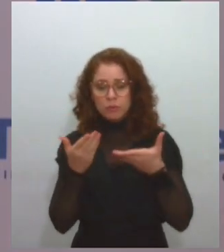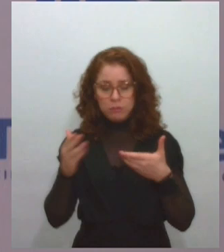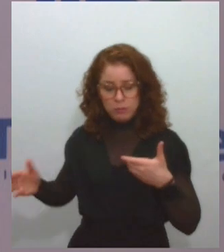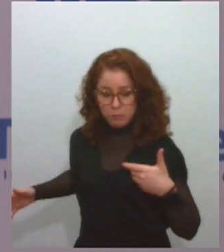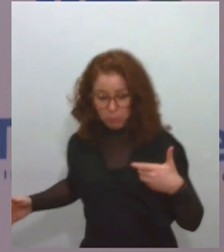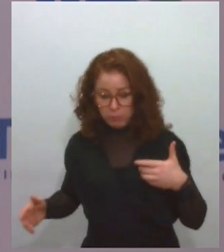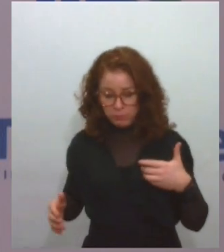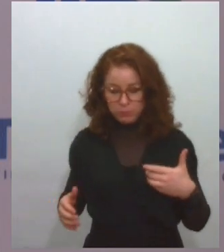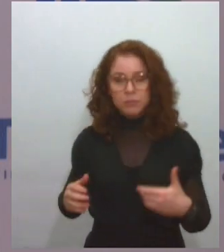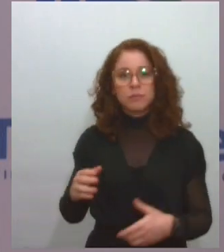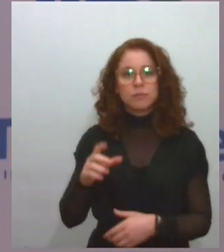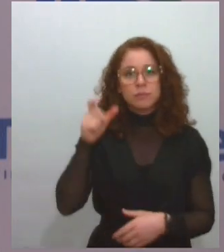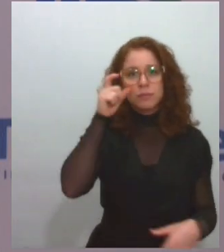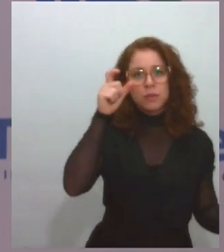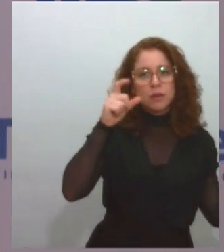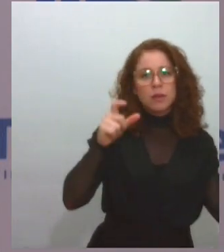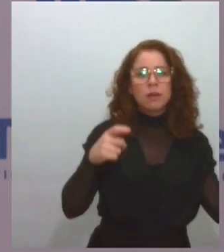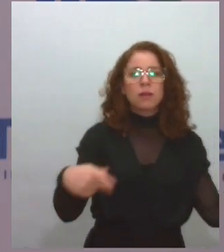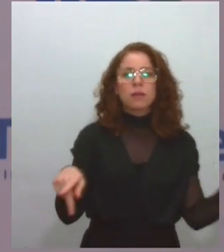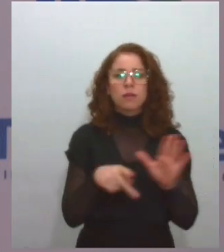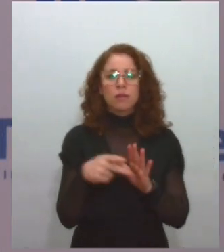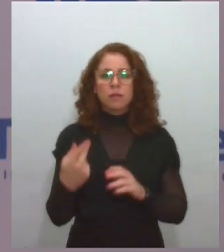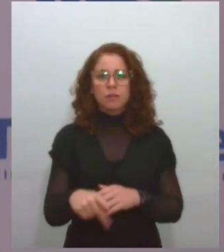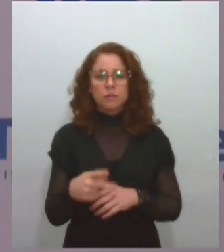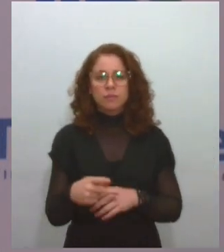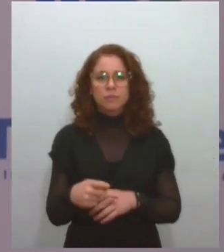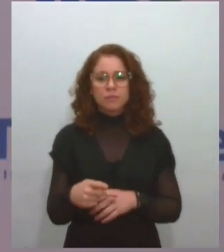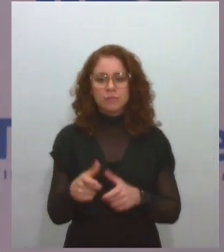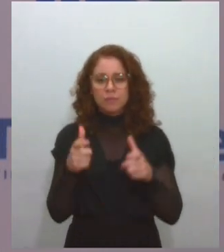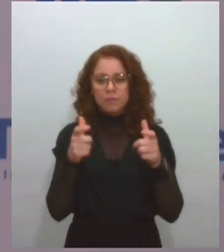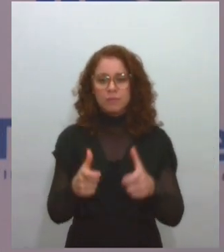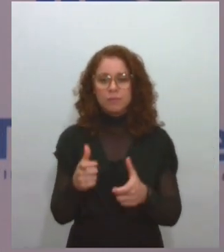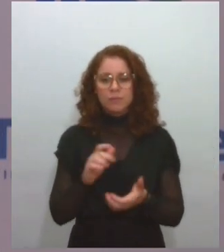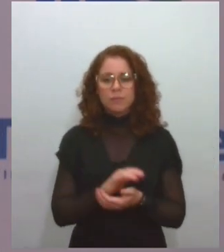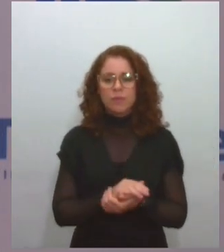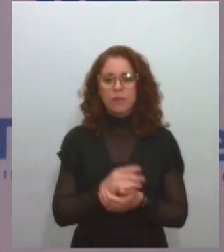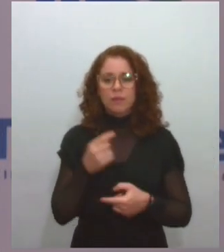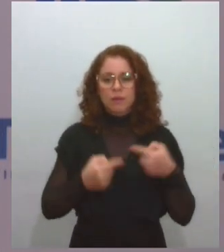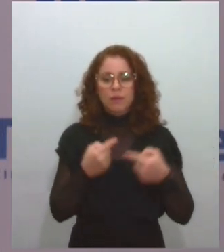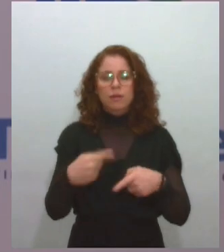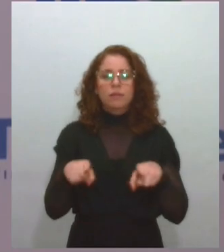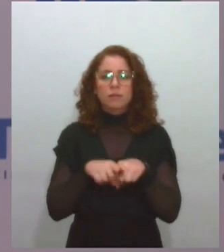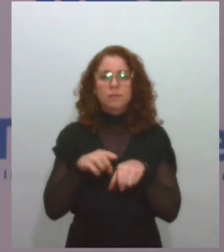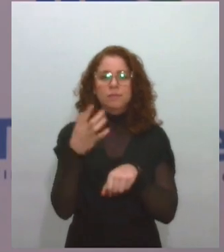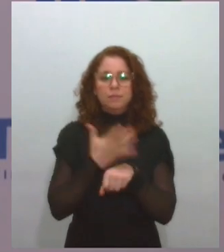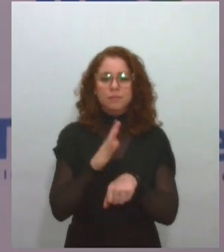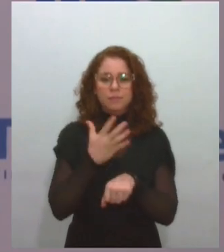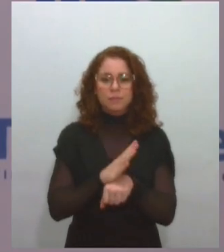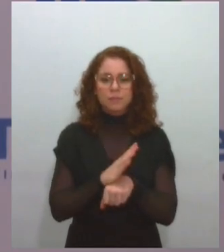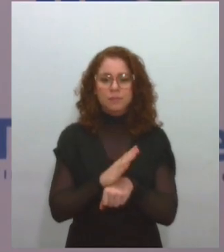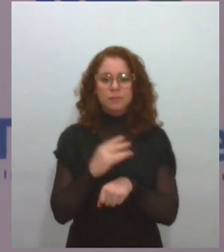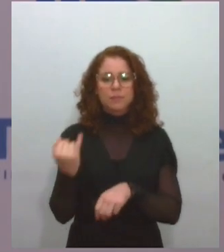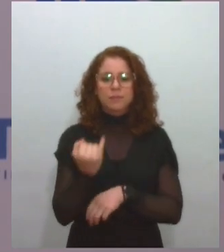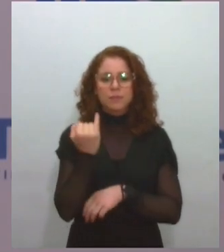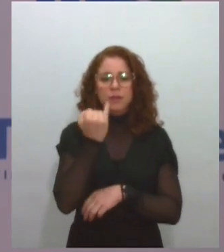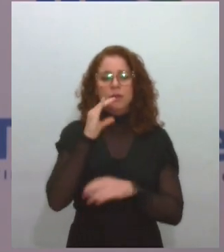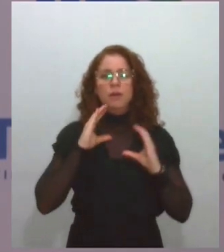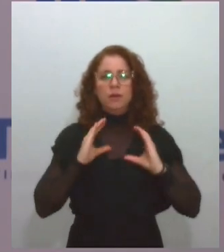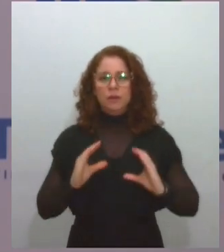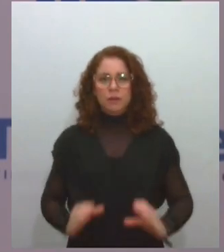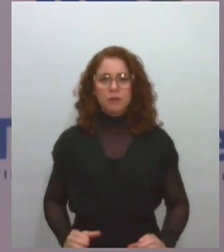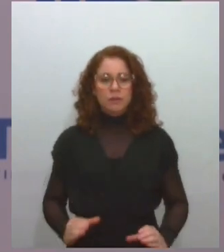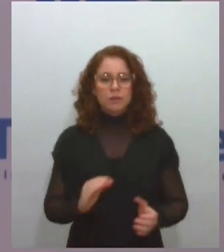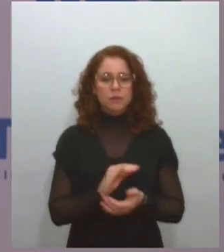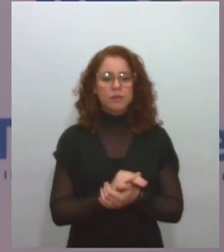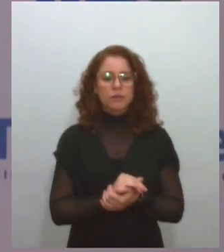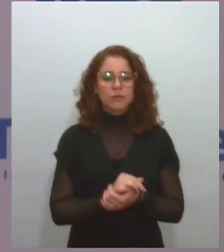para o palco, para a arena política. Eu acho que isso também é um exercício, reforça o exercício de cidadania. Ele vem trazer para